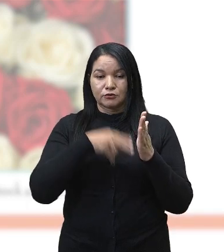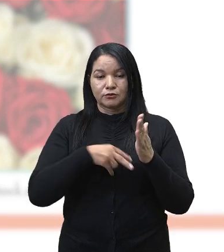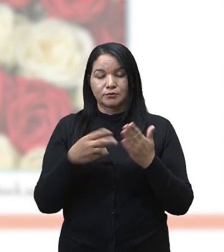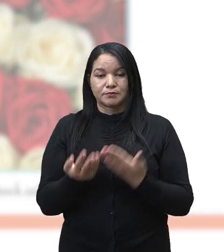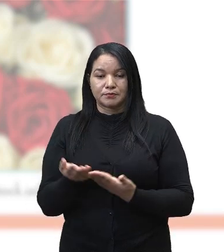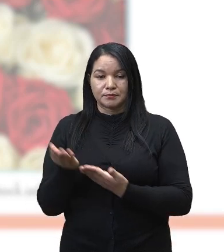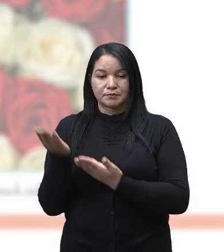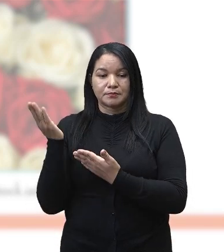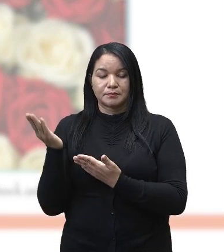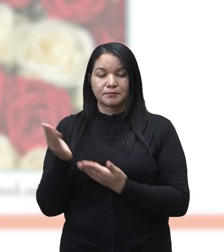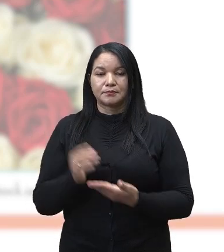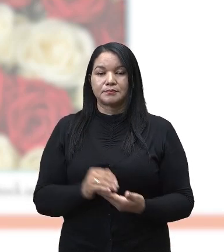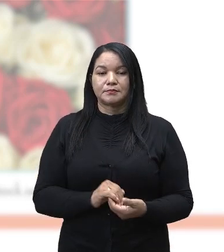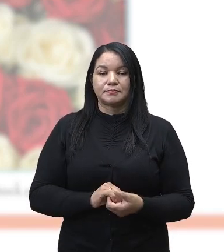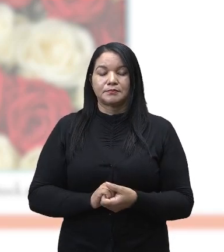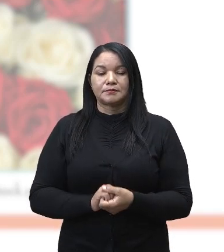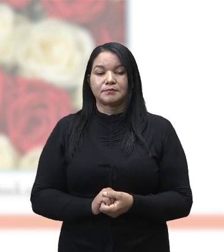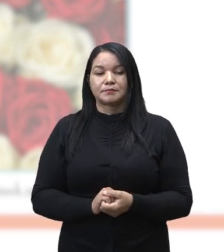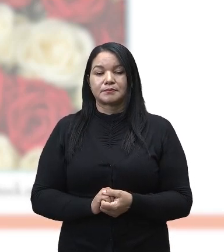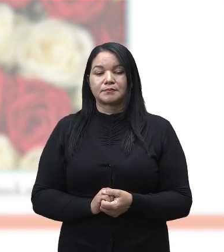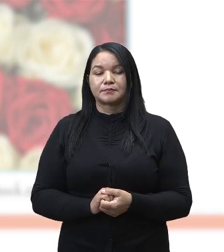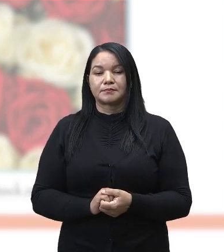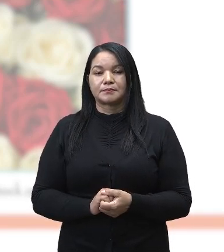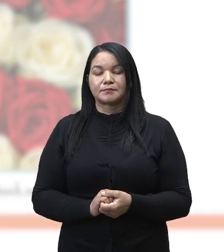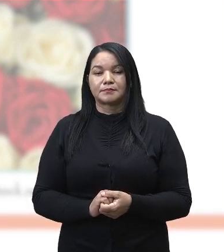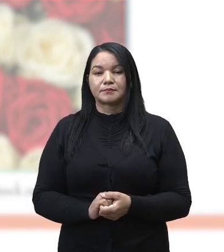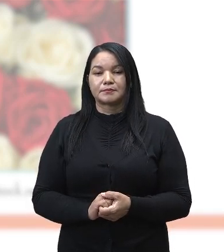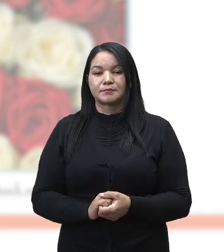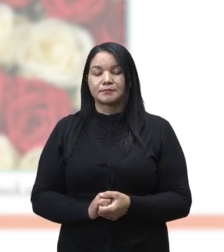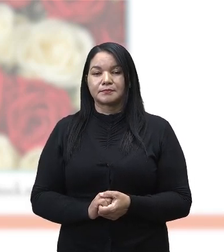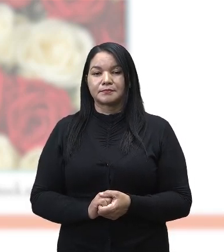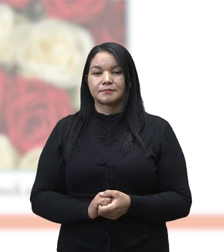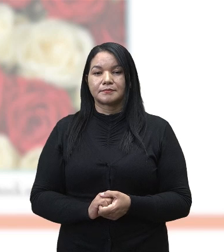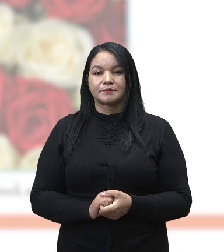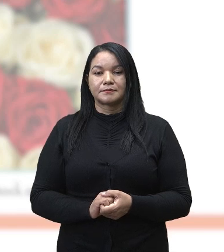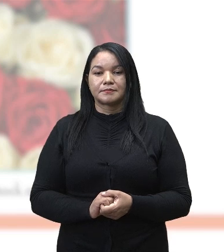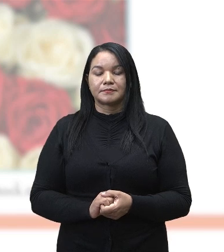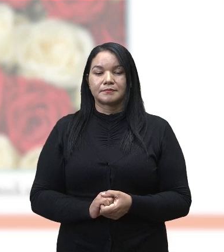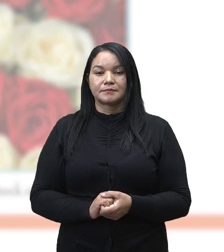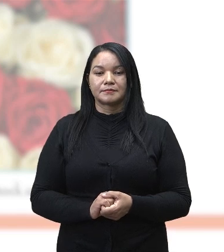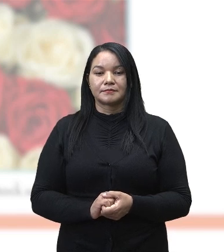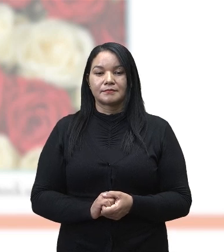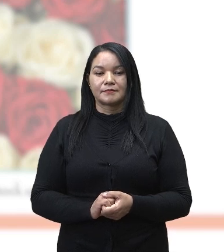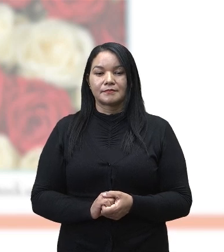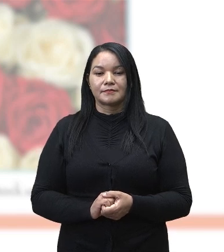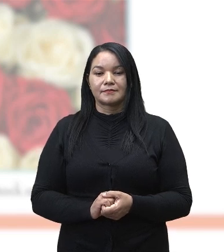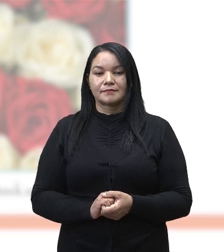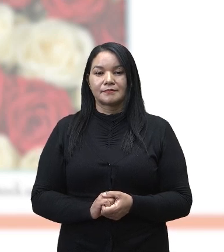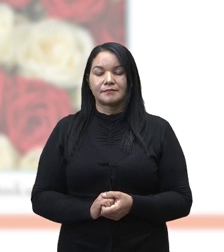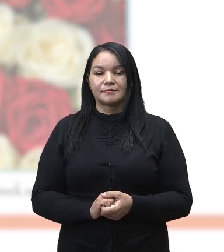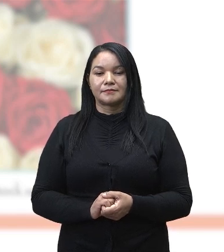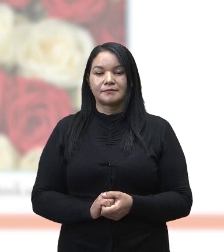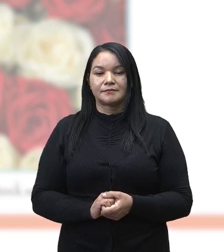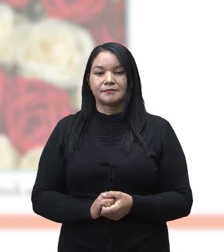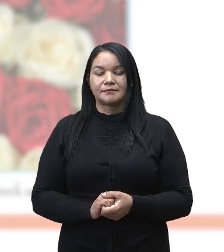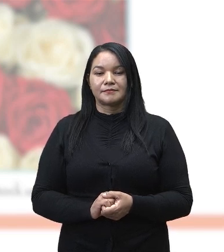un conocido grupo de arbustos generalmente espinosos y